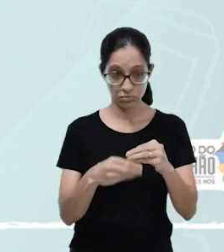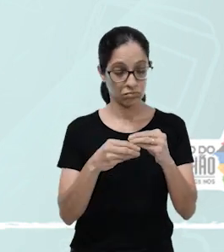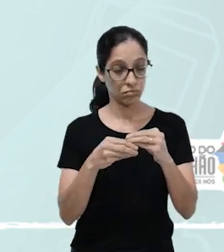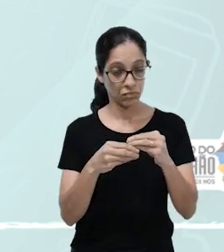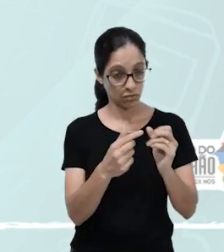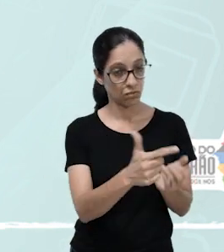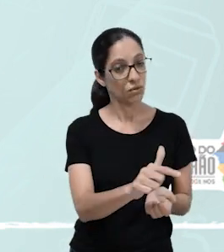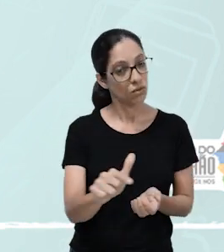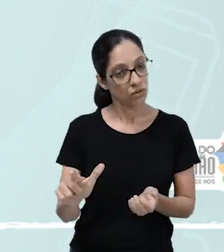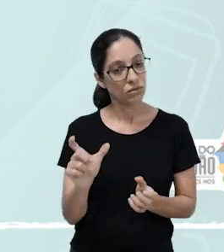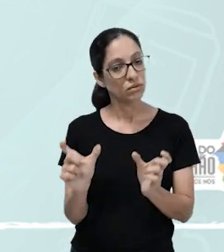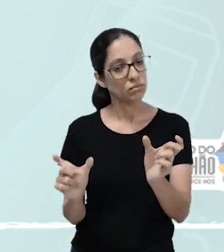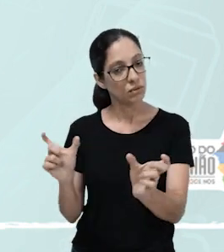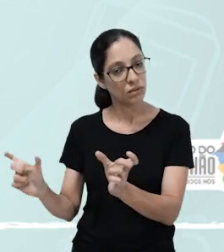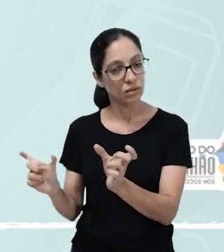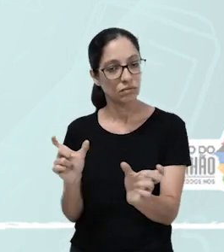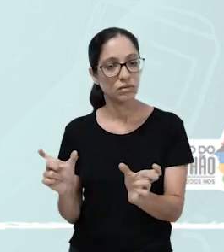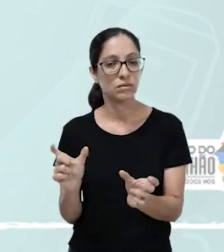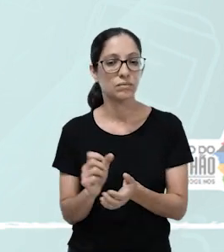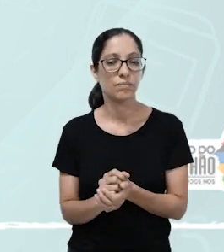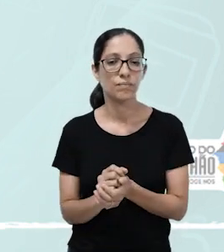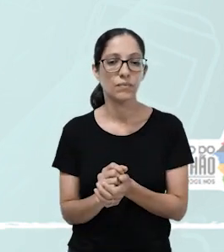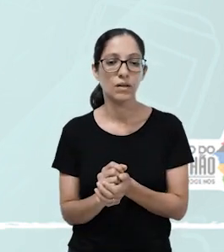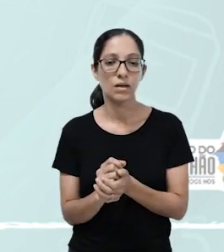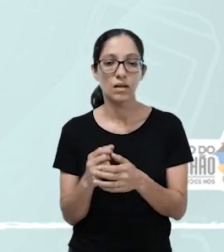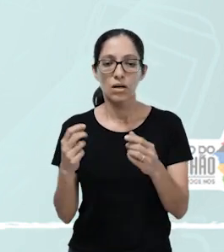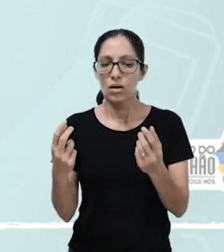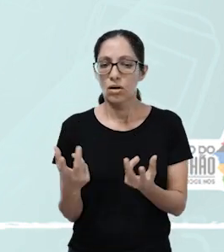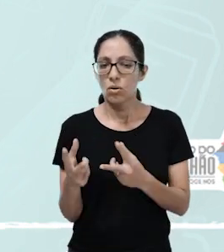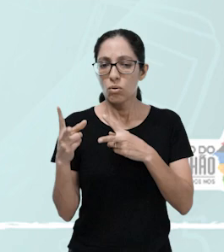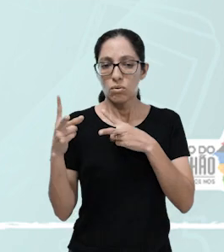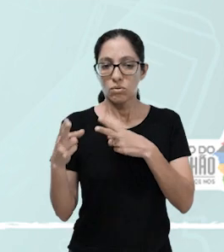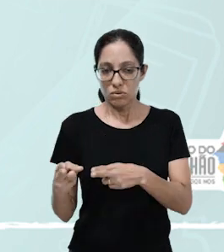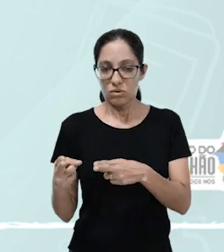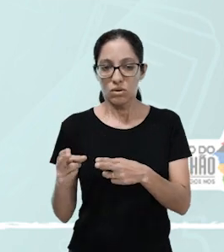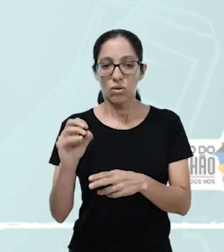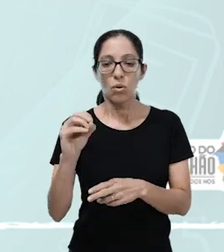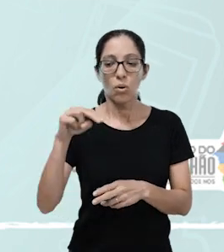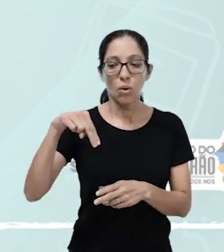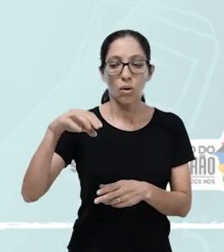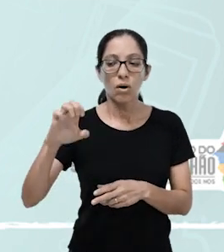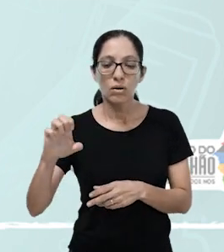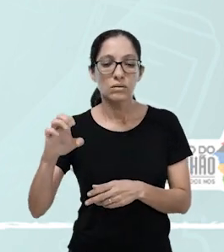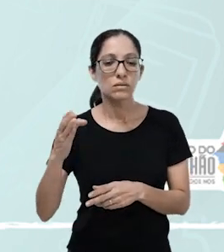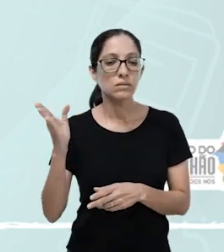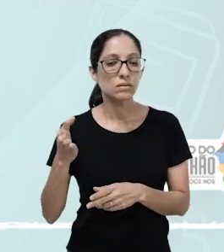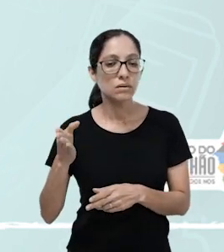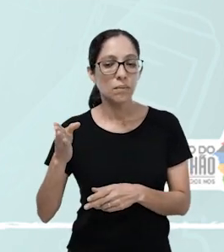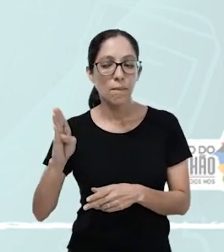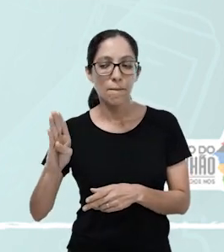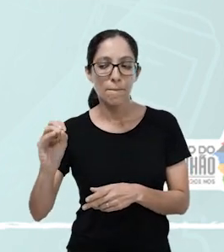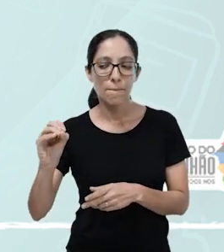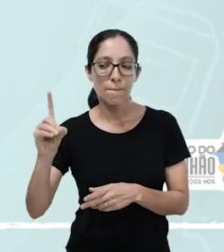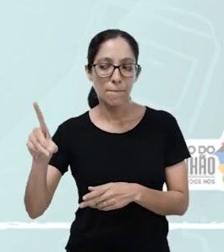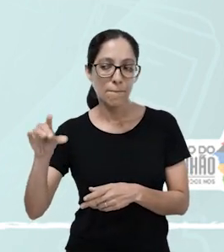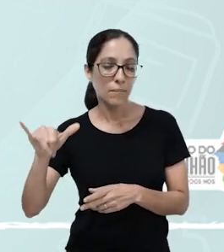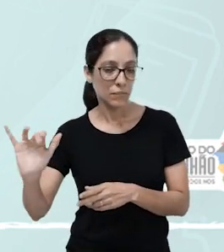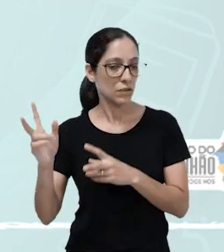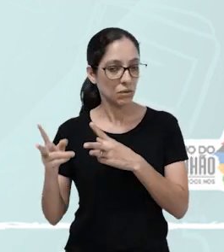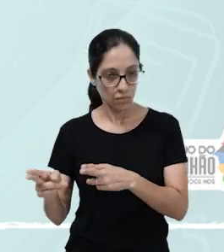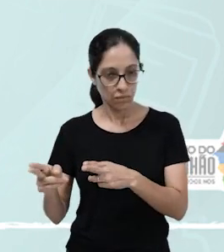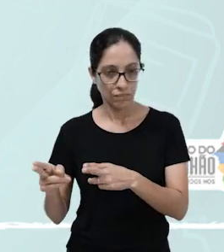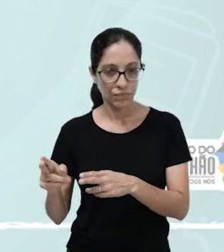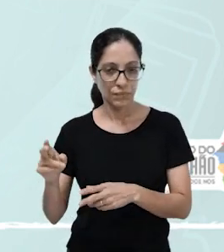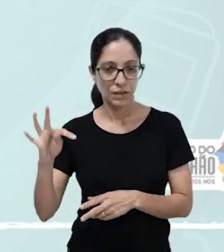bom? Então, one ou body, os dois são sinônimos, eu posso usar um ou outro, tá? E o thing é para